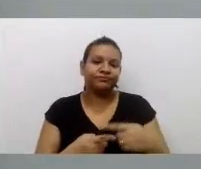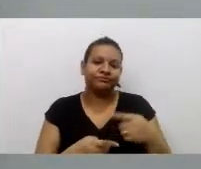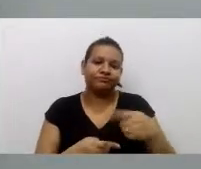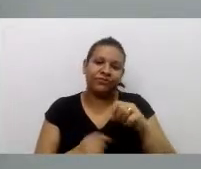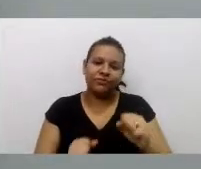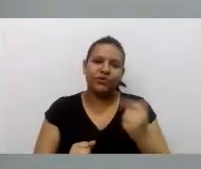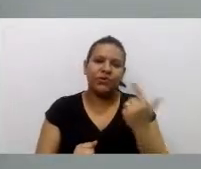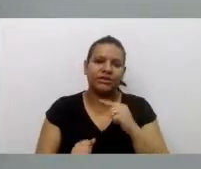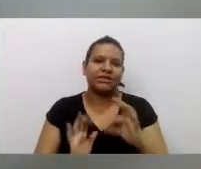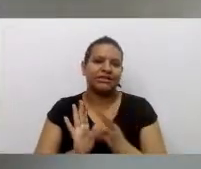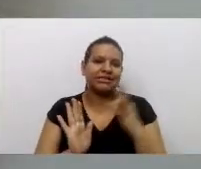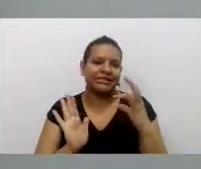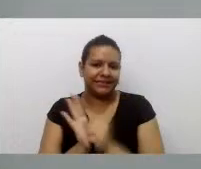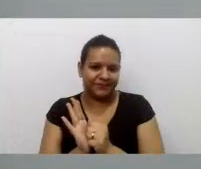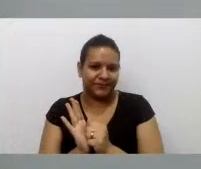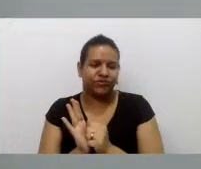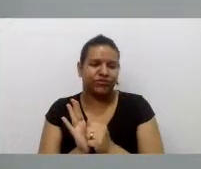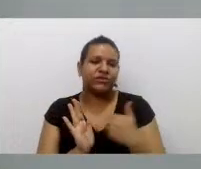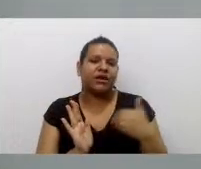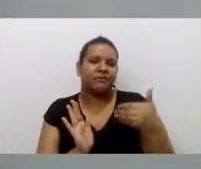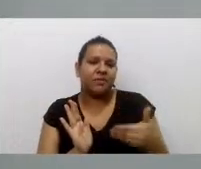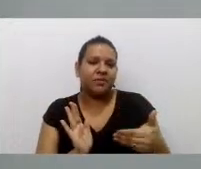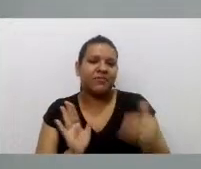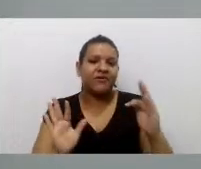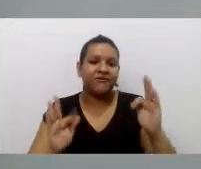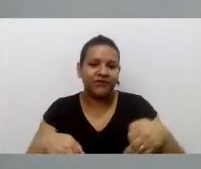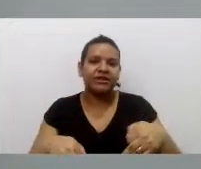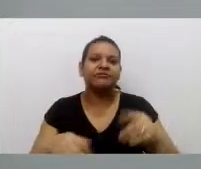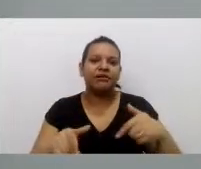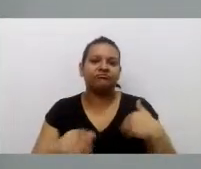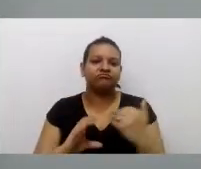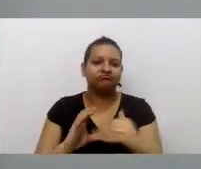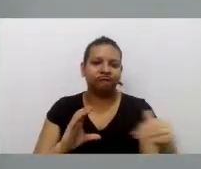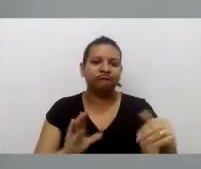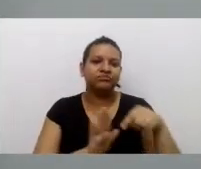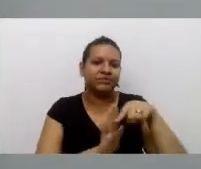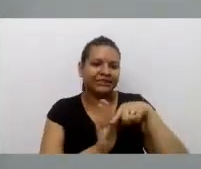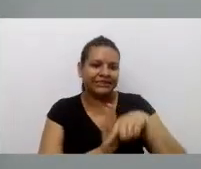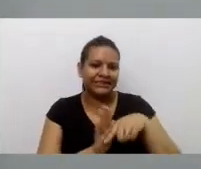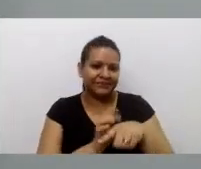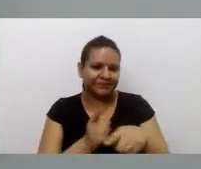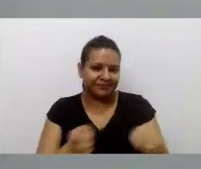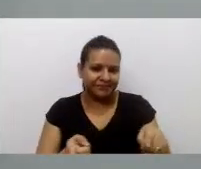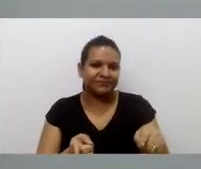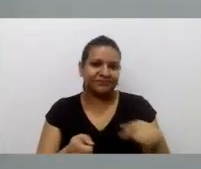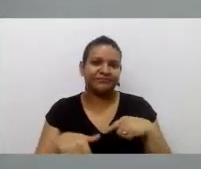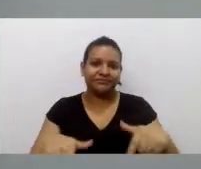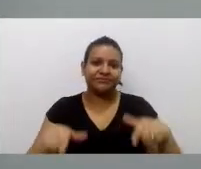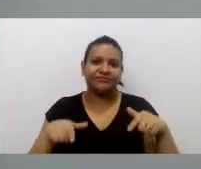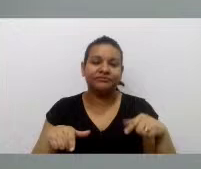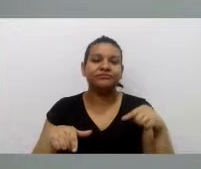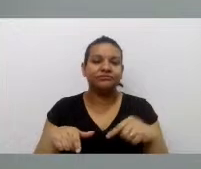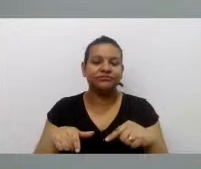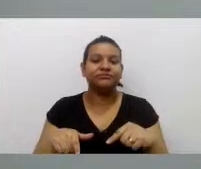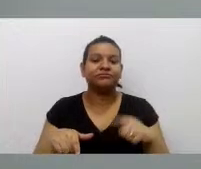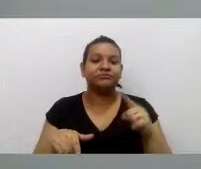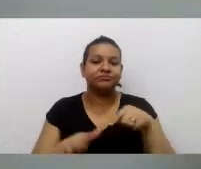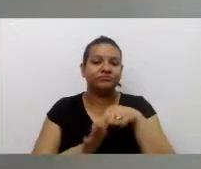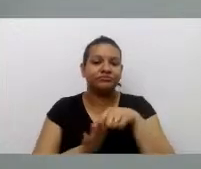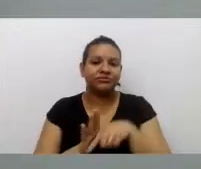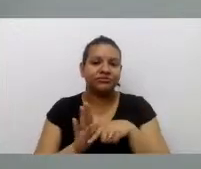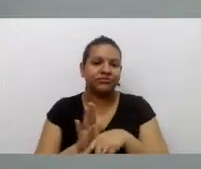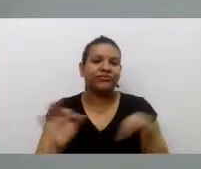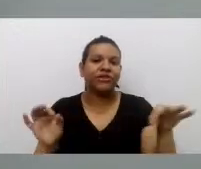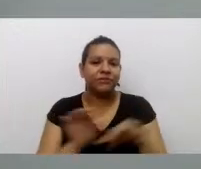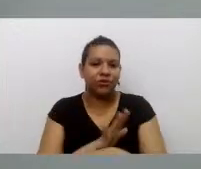inscrição, e ao final de todas as sessões, será enviada uma pesquisa, e o certificado ele é emitido mediante essa pesquisa após